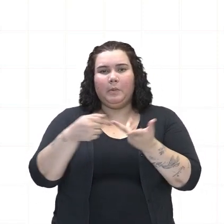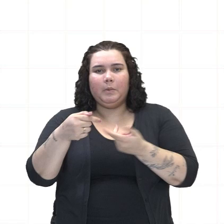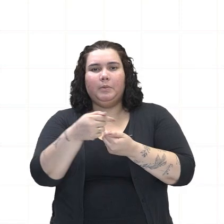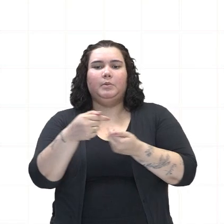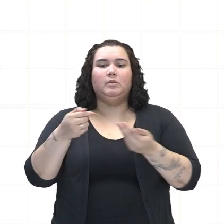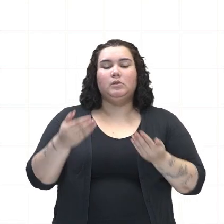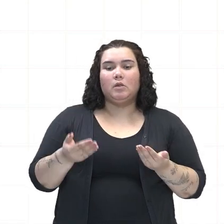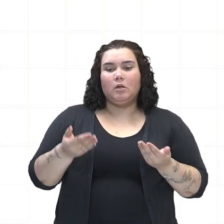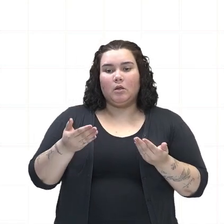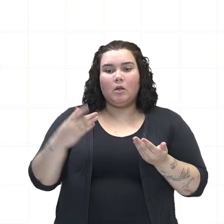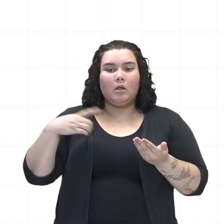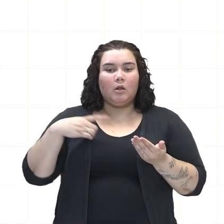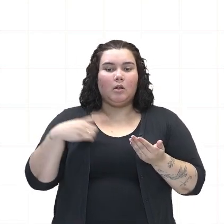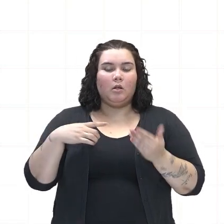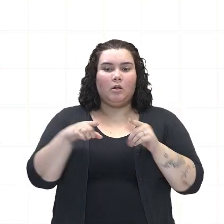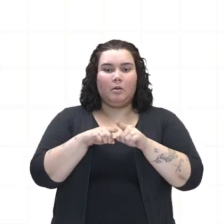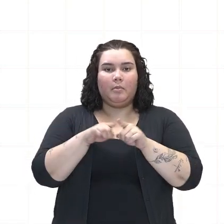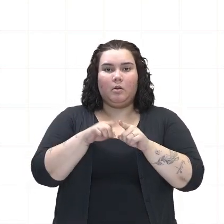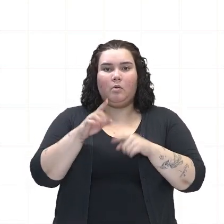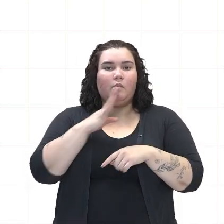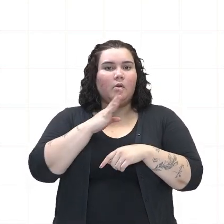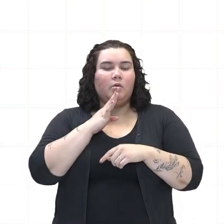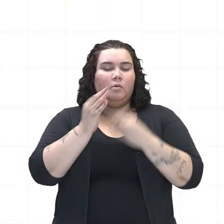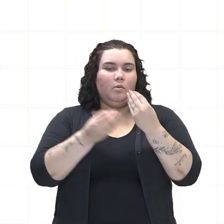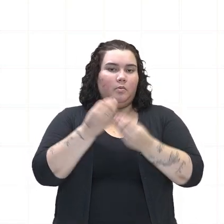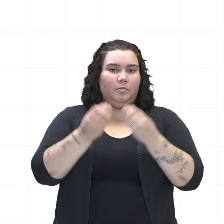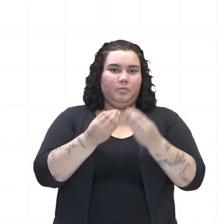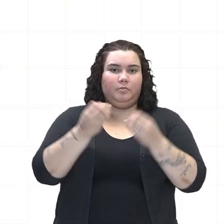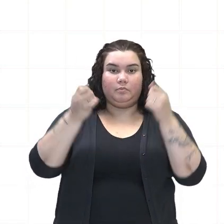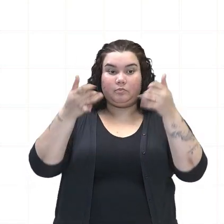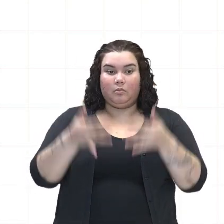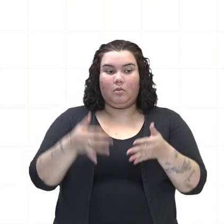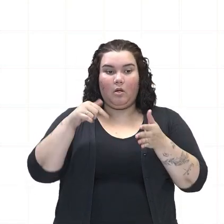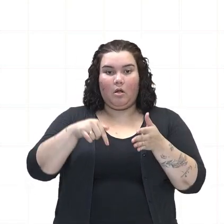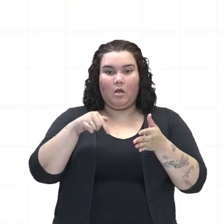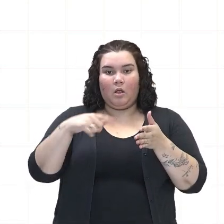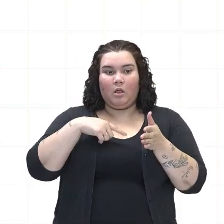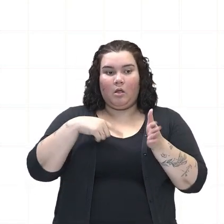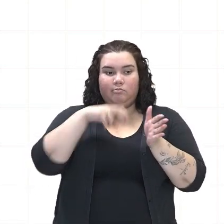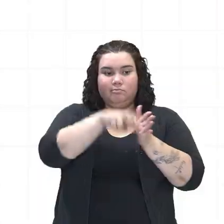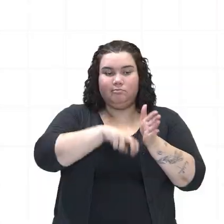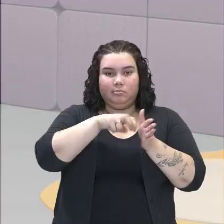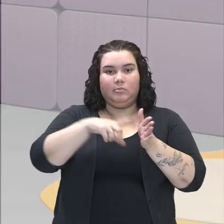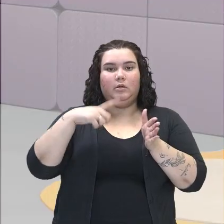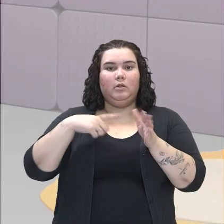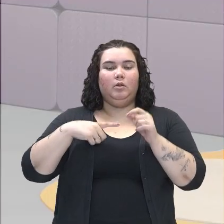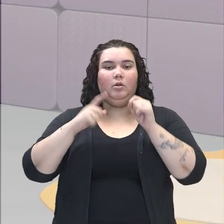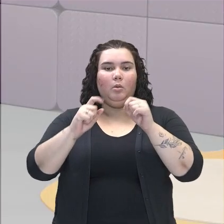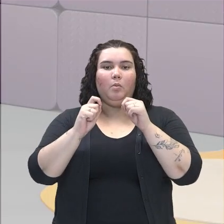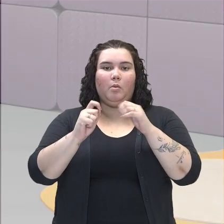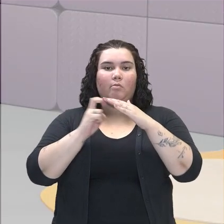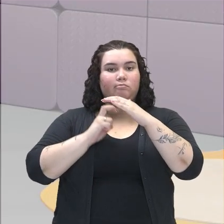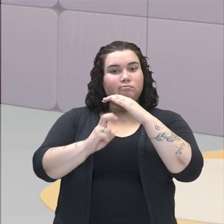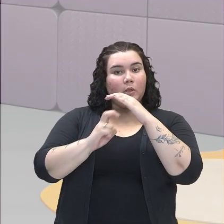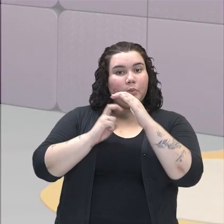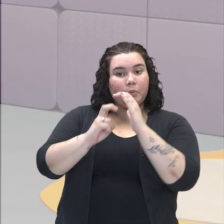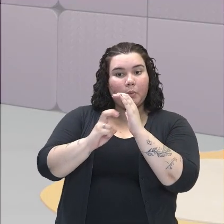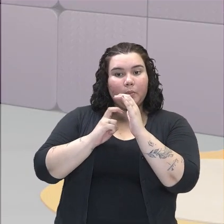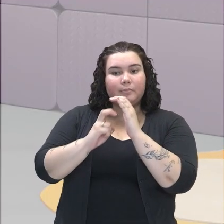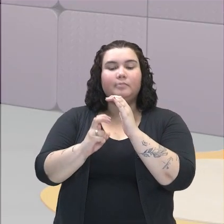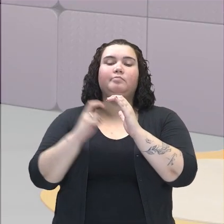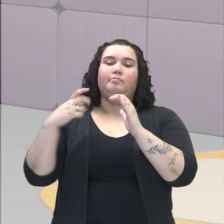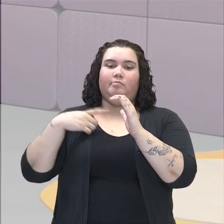ali. É muito conhecido, por exemplo, quando a gente fala de ferrovia, os metrôs, né? Que transportam as pessoas dentro de uma